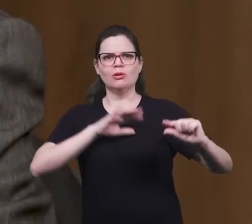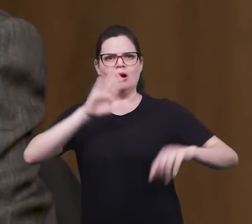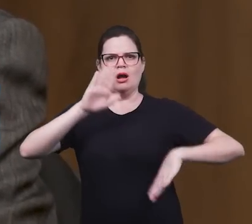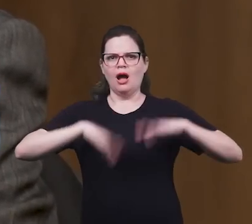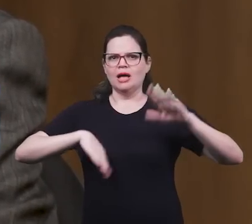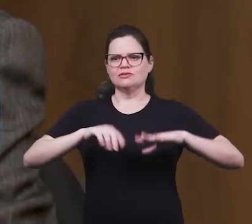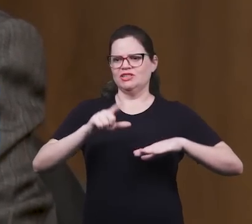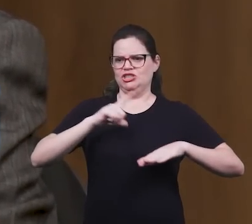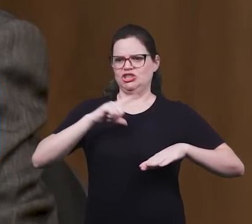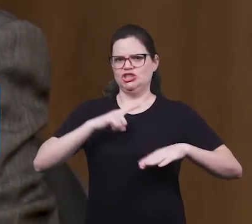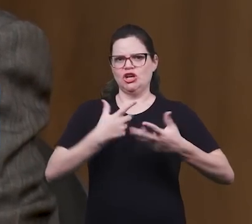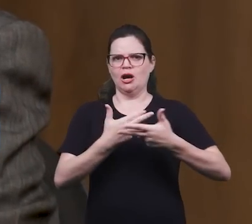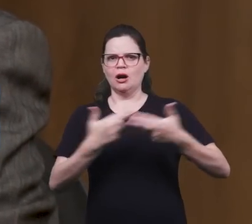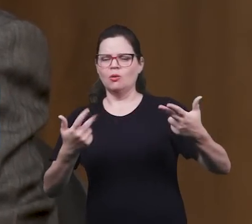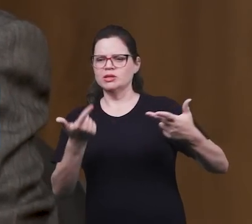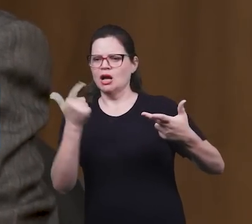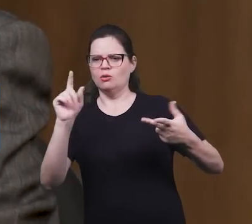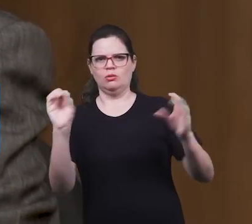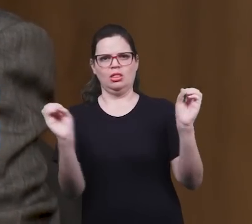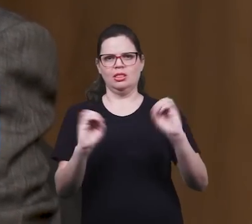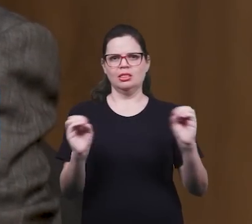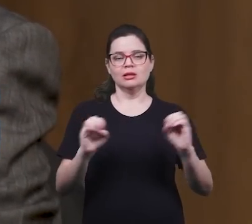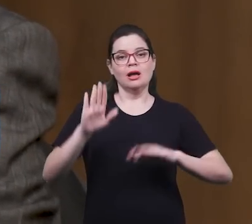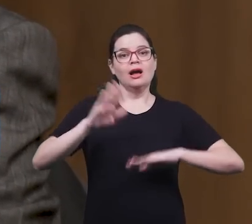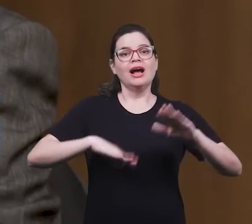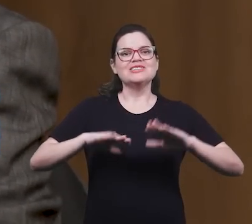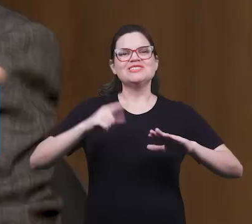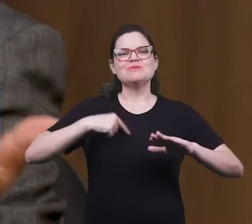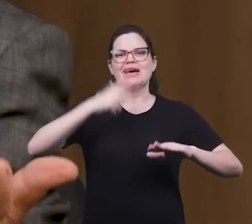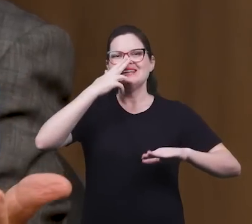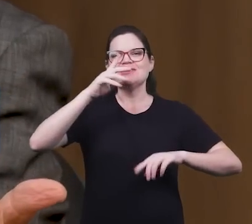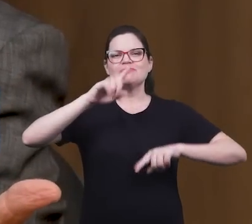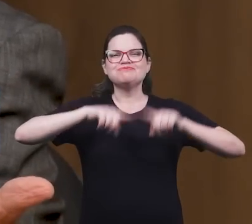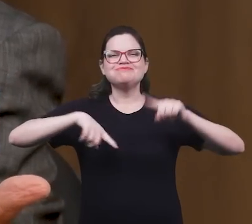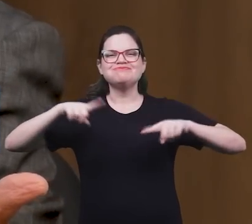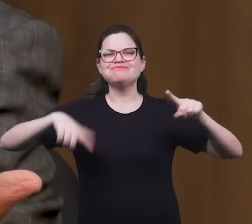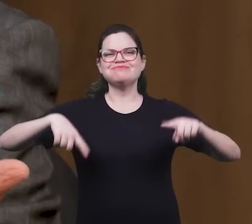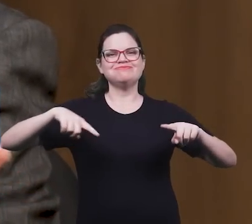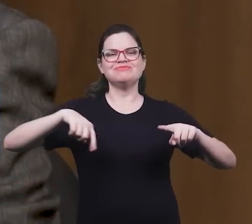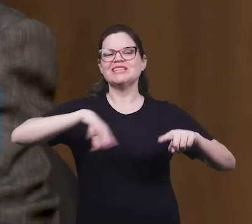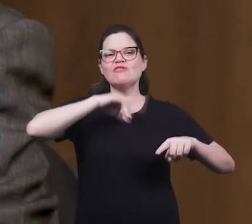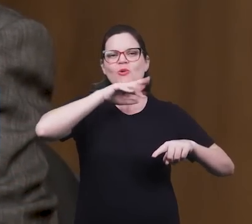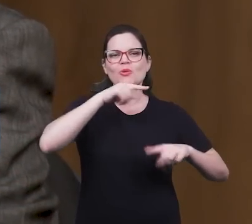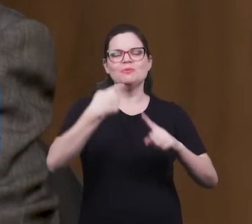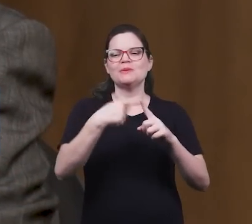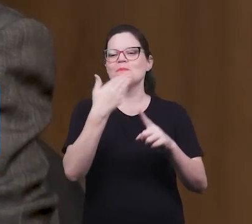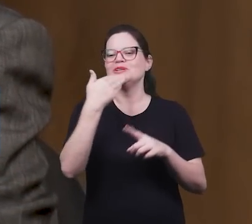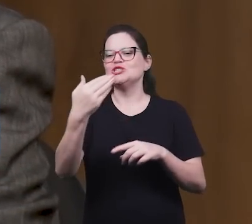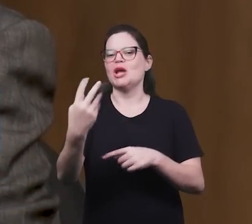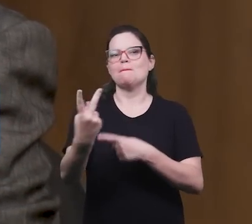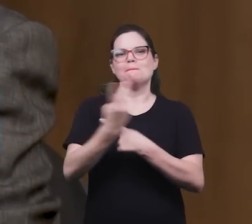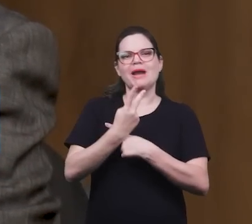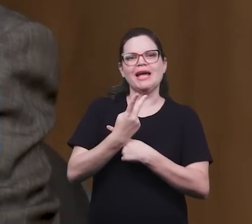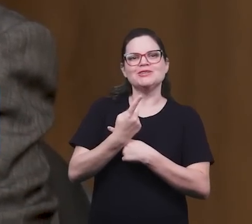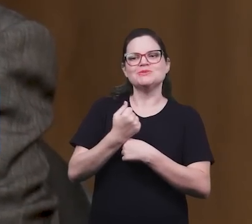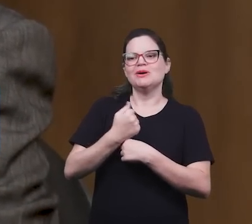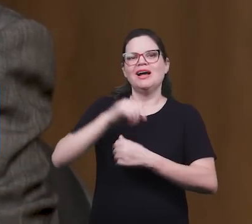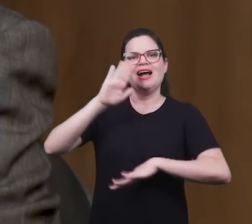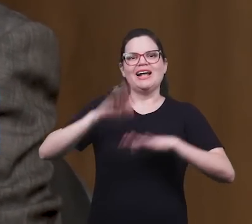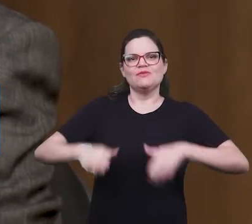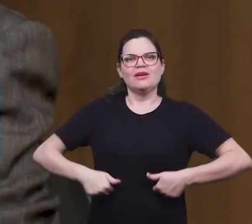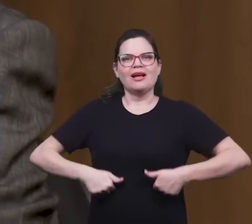falta de caixa levava as empresas do grupo a buscar empréstimos fora, de exportação, adiantamento por conta